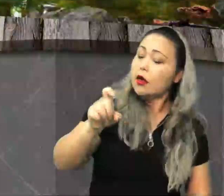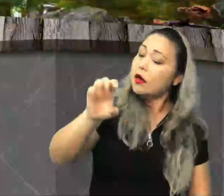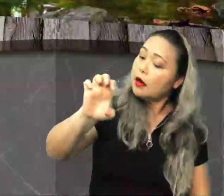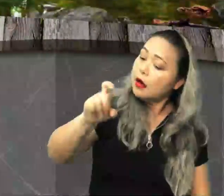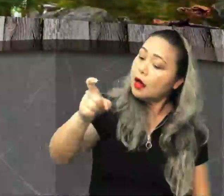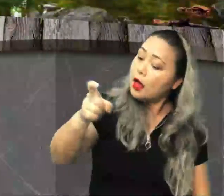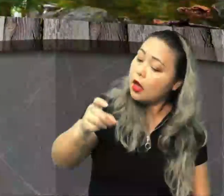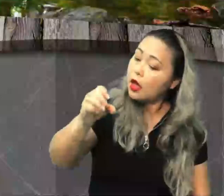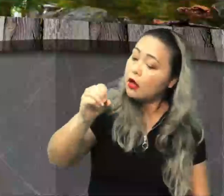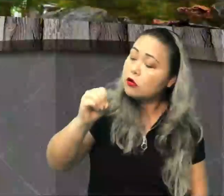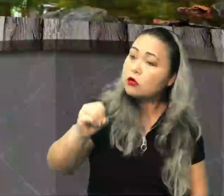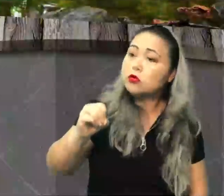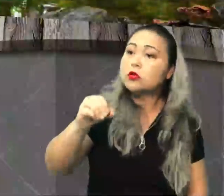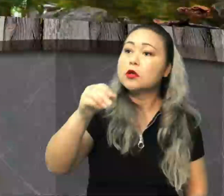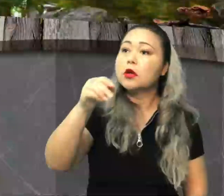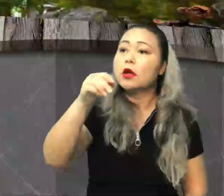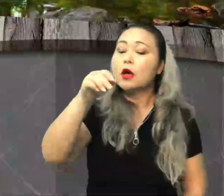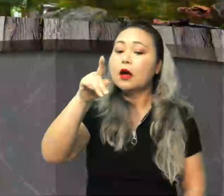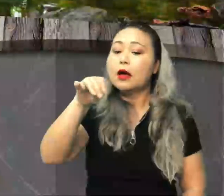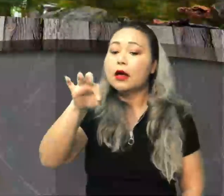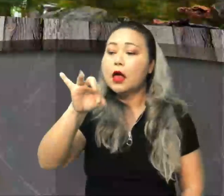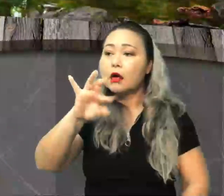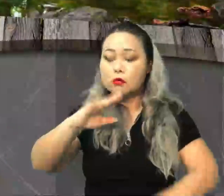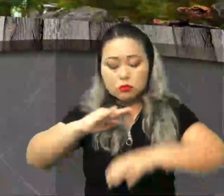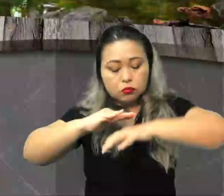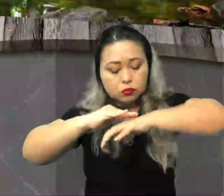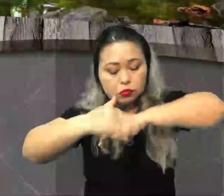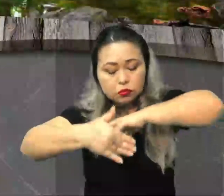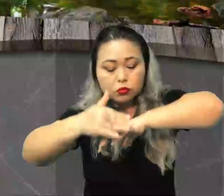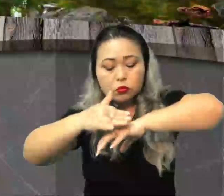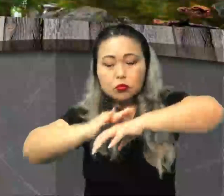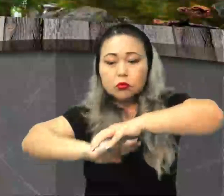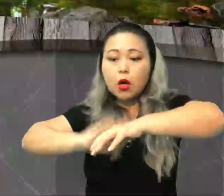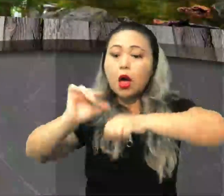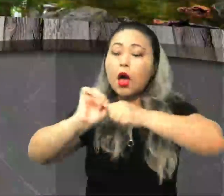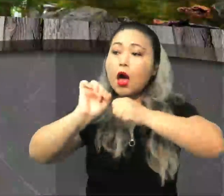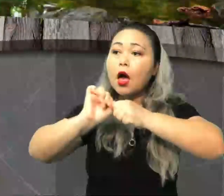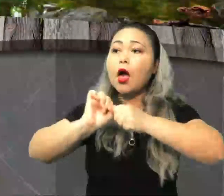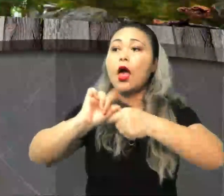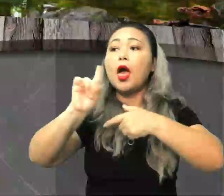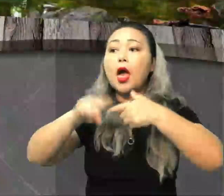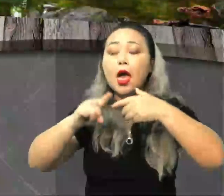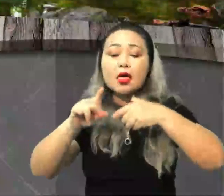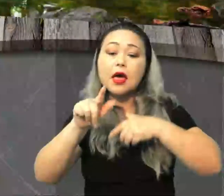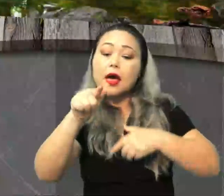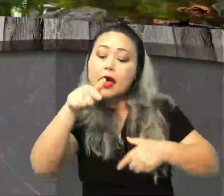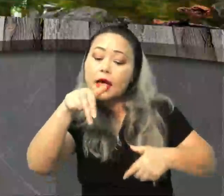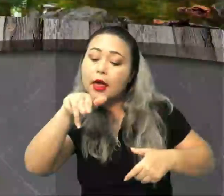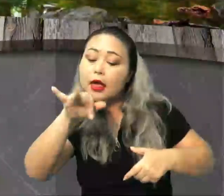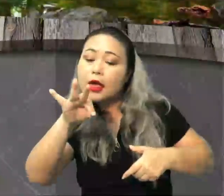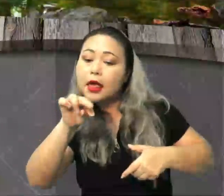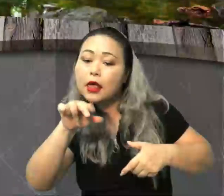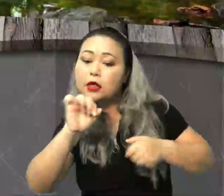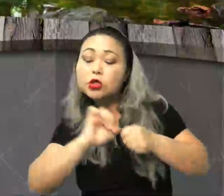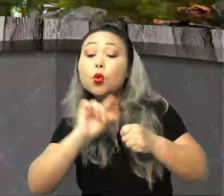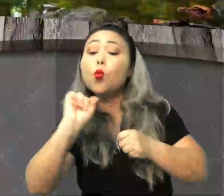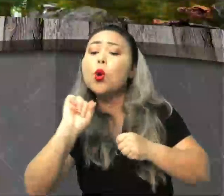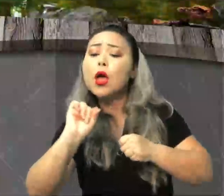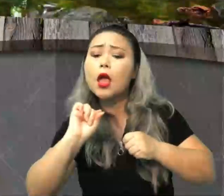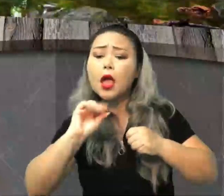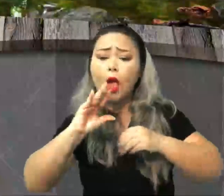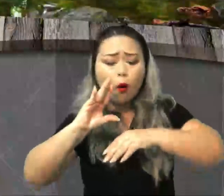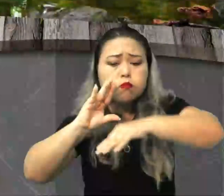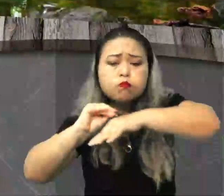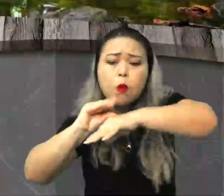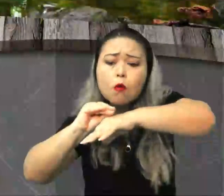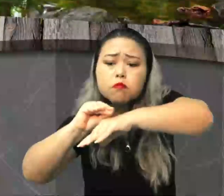Exoesqueleto de quitina. Quitina é um carboidrato, né? Essa estrutura vai estar presente no corpo de